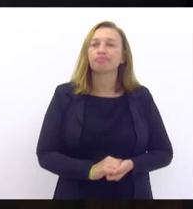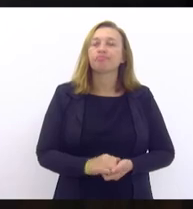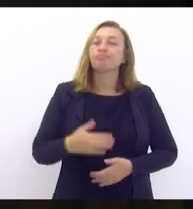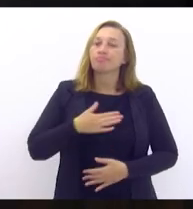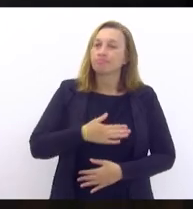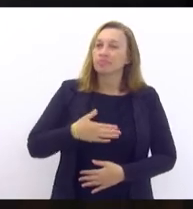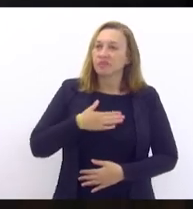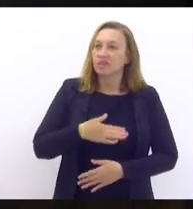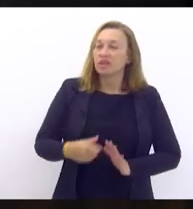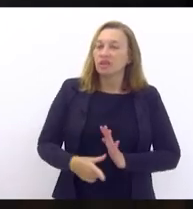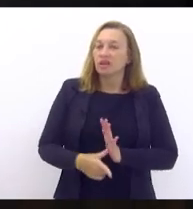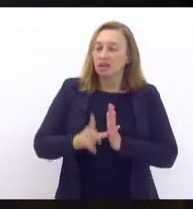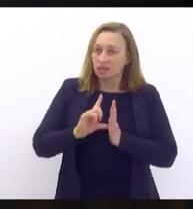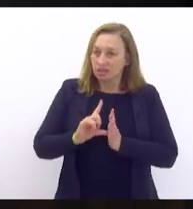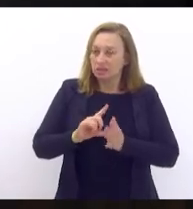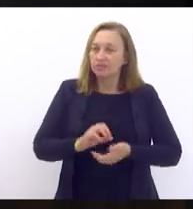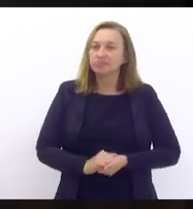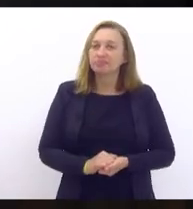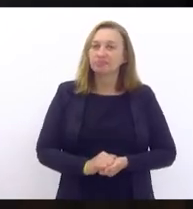Gostaria, antes...